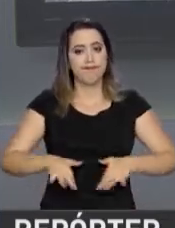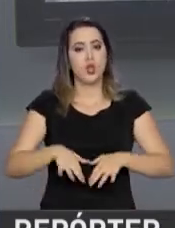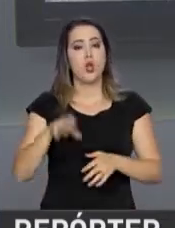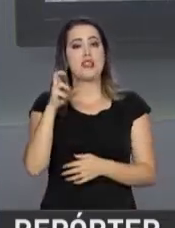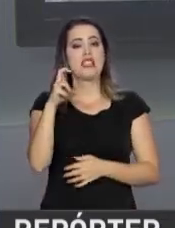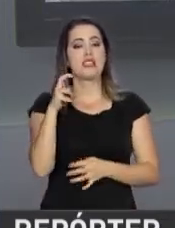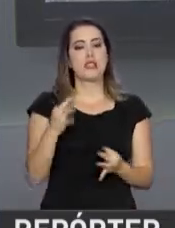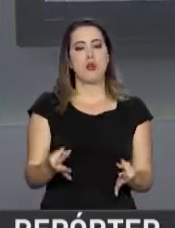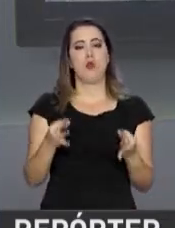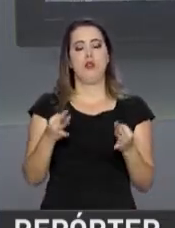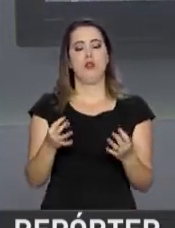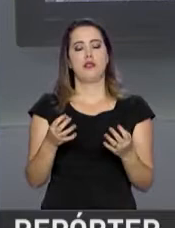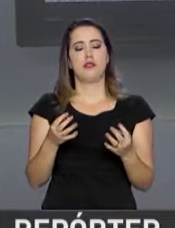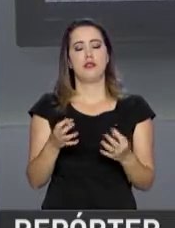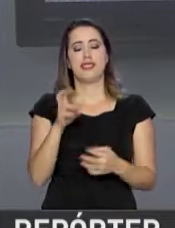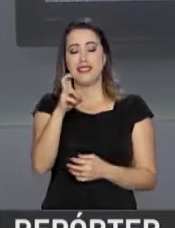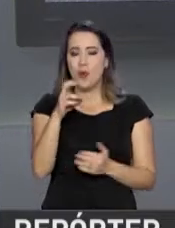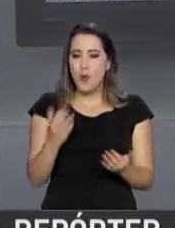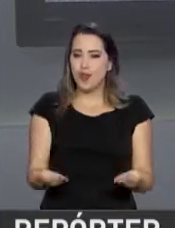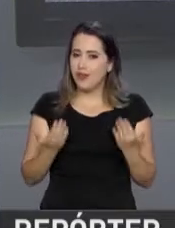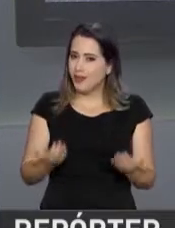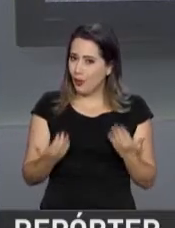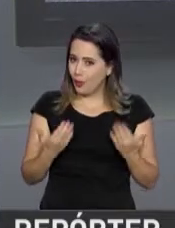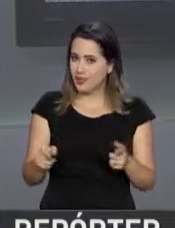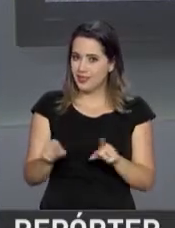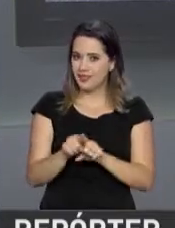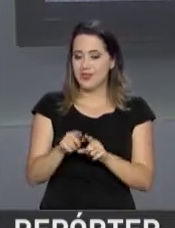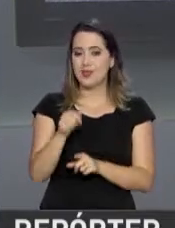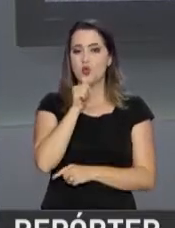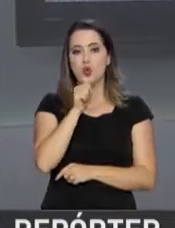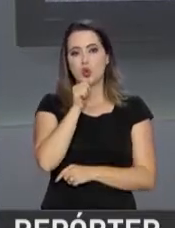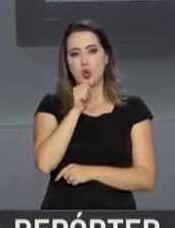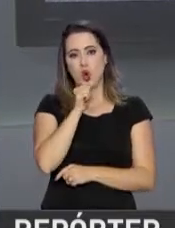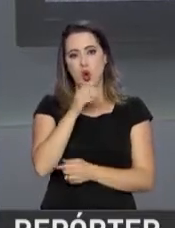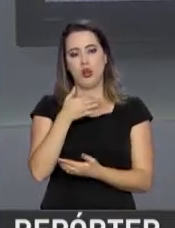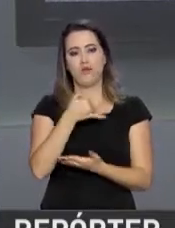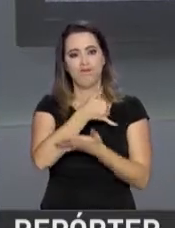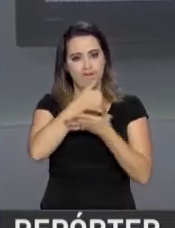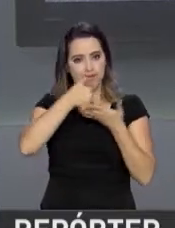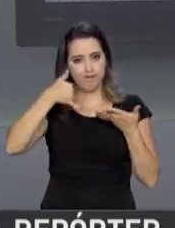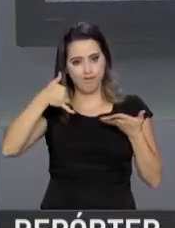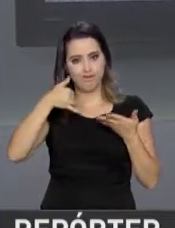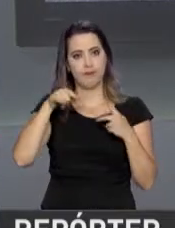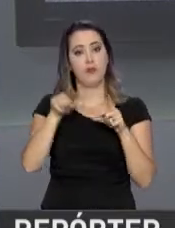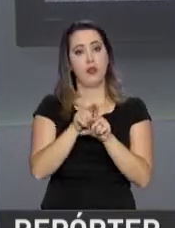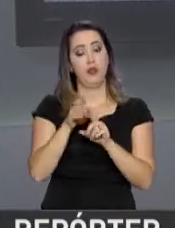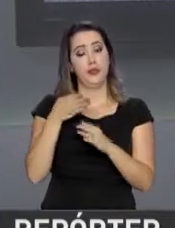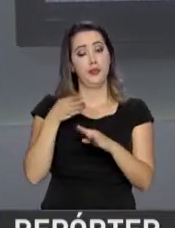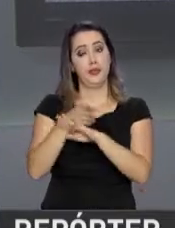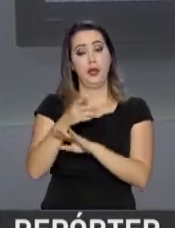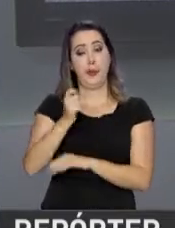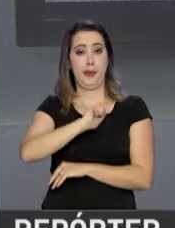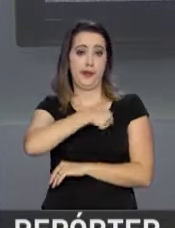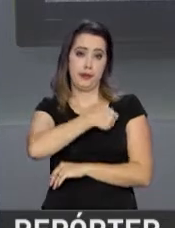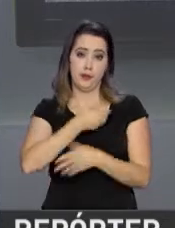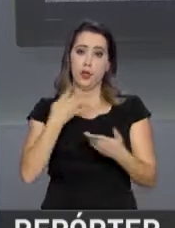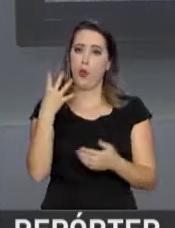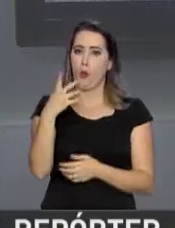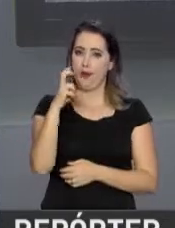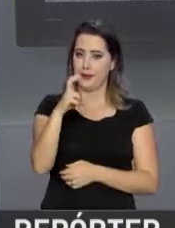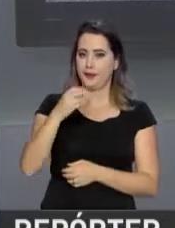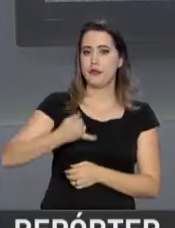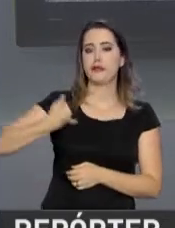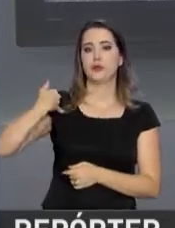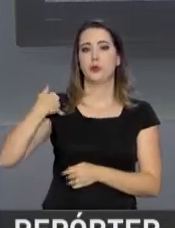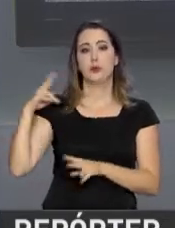do galeão o preso pretendia embarcar para a cidade de madri na espanha ele tem 45 anos e foi indiciado por fico